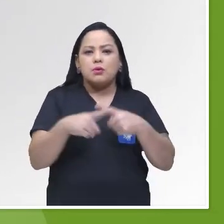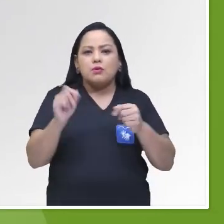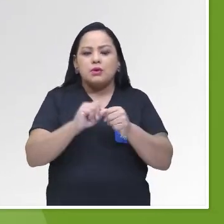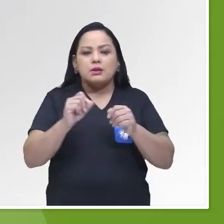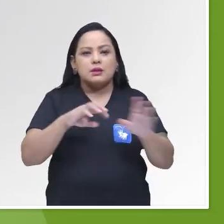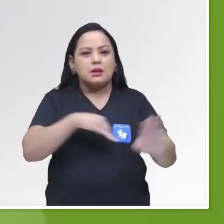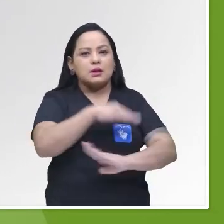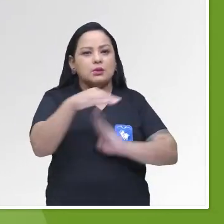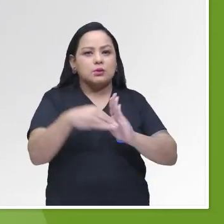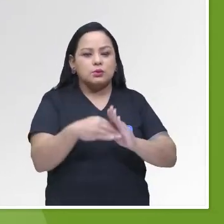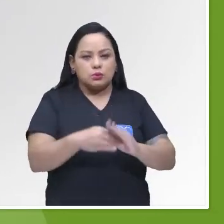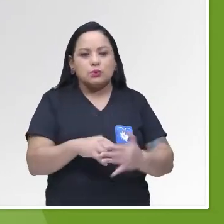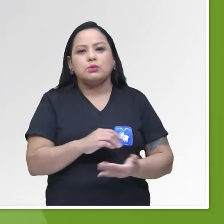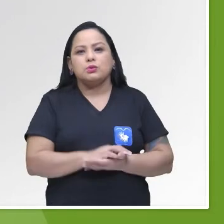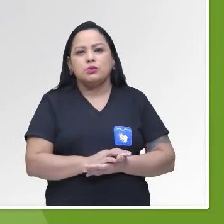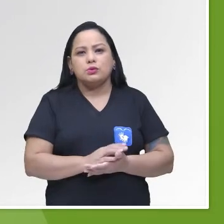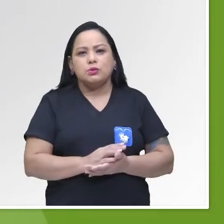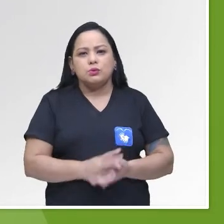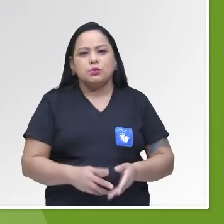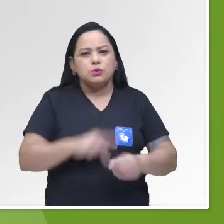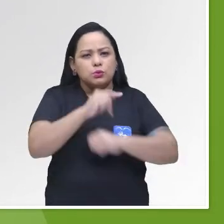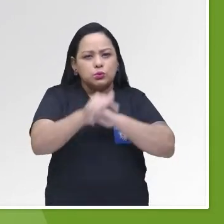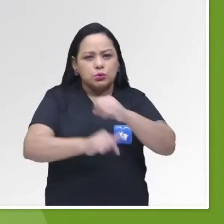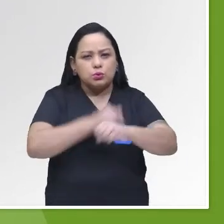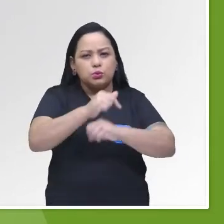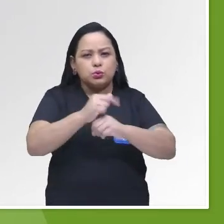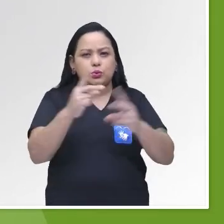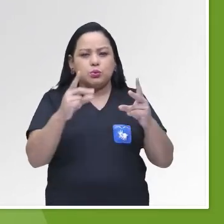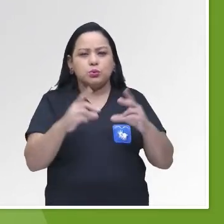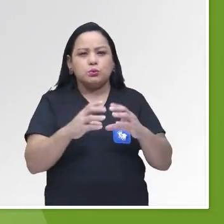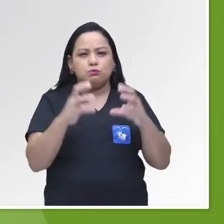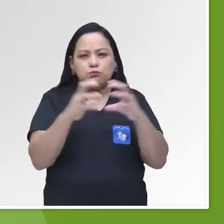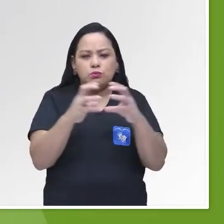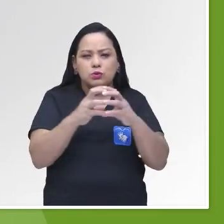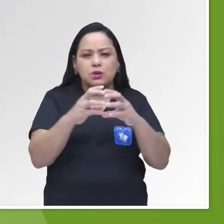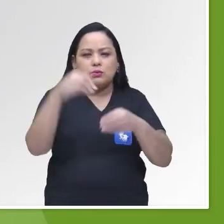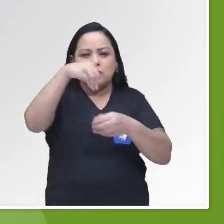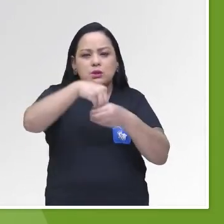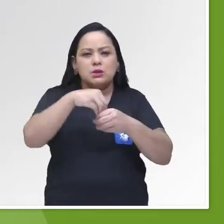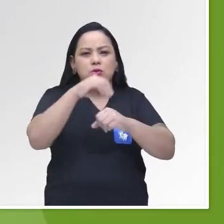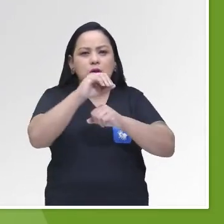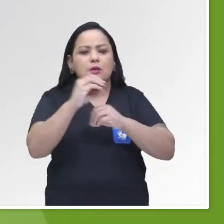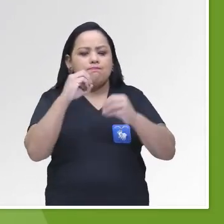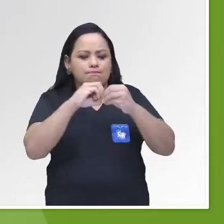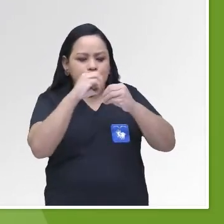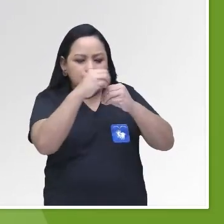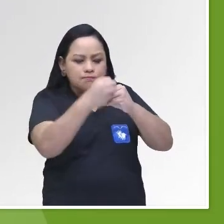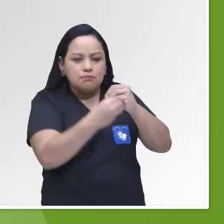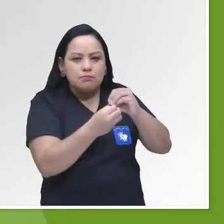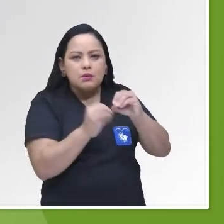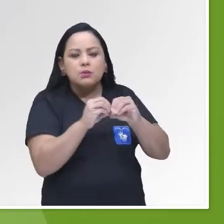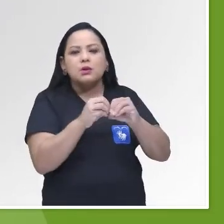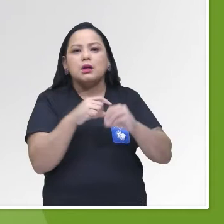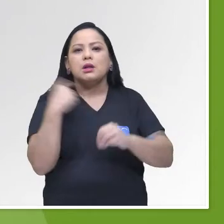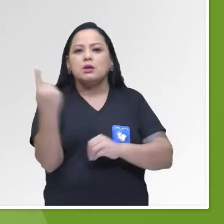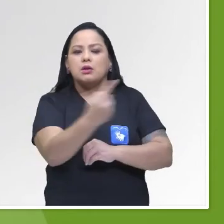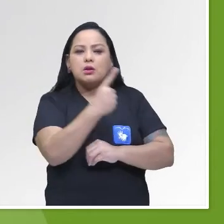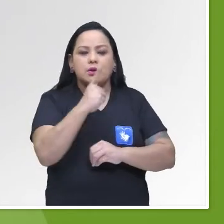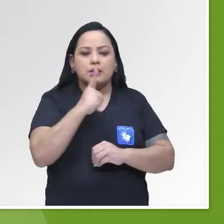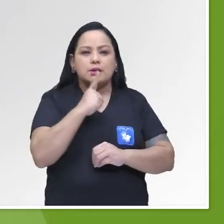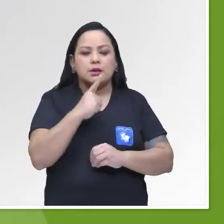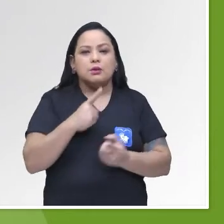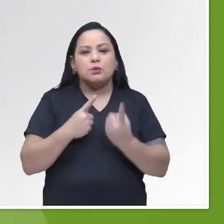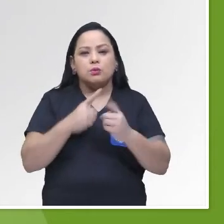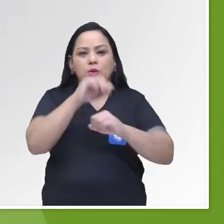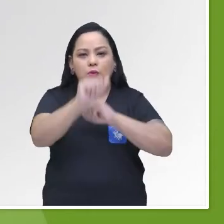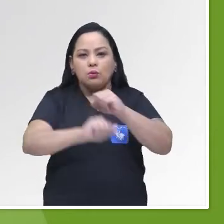todos os elementos envolvidos aqui nesta molécula, tá bom? Então, aqui, gente, aqui eu tenho um átomo